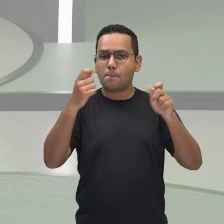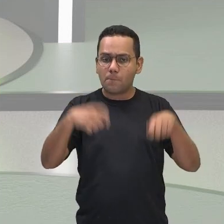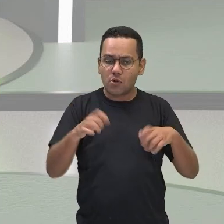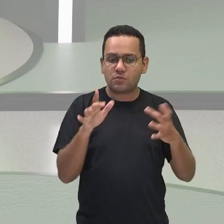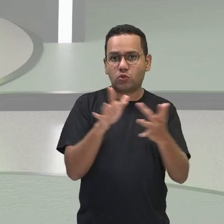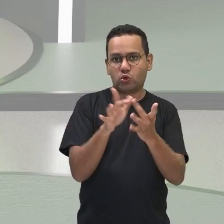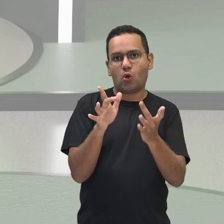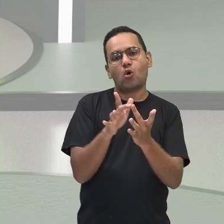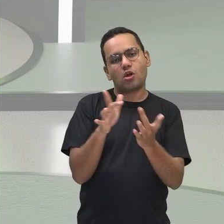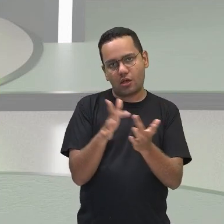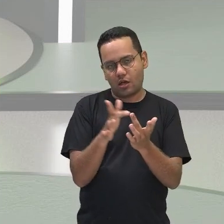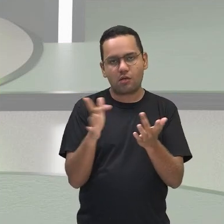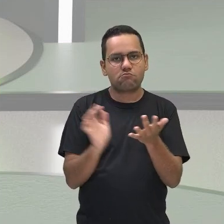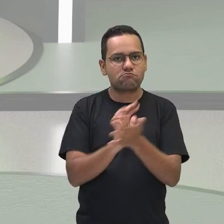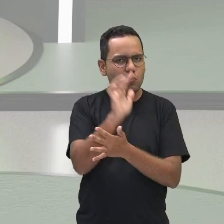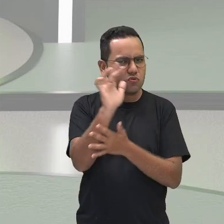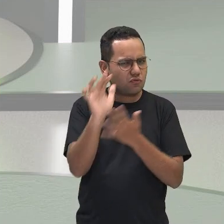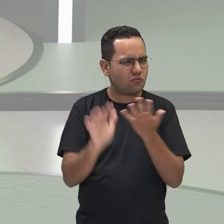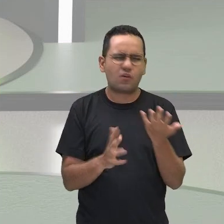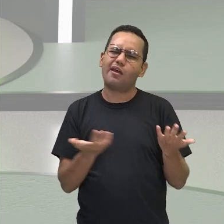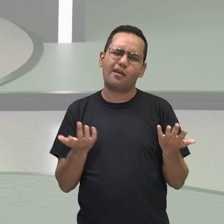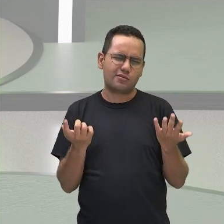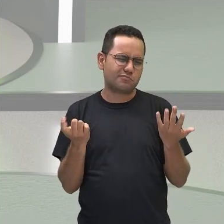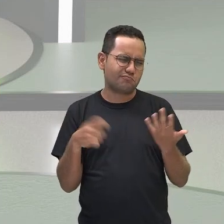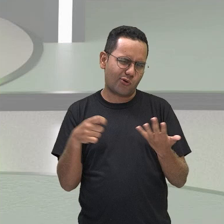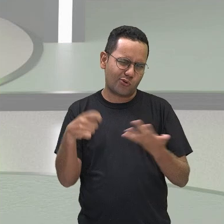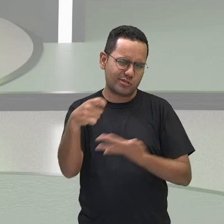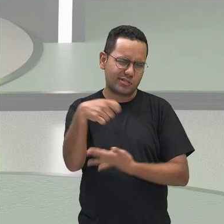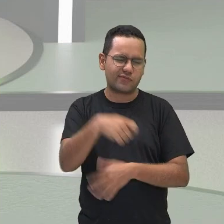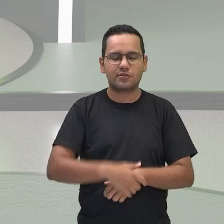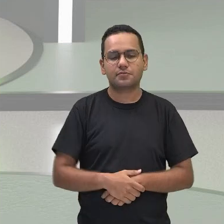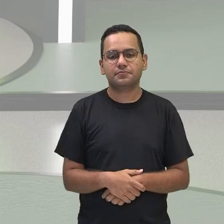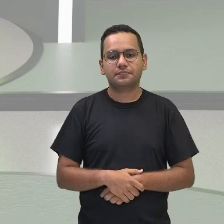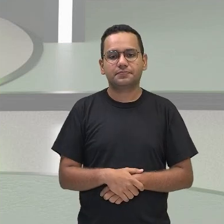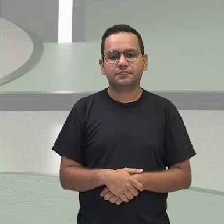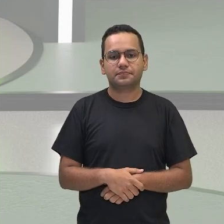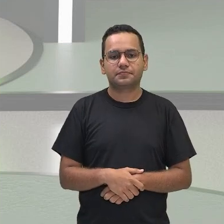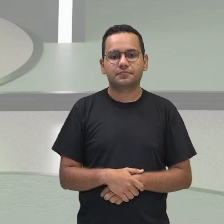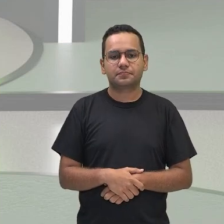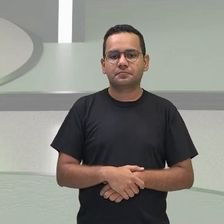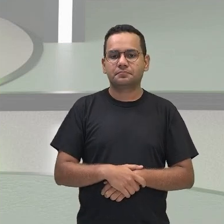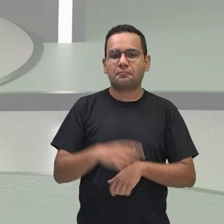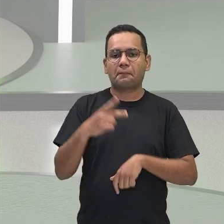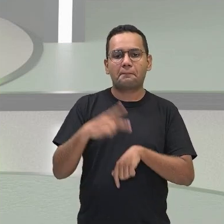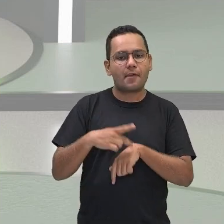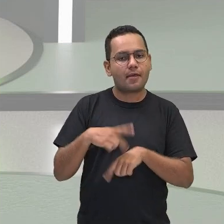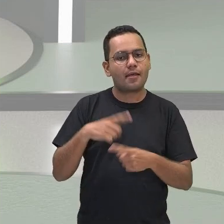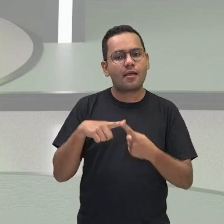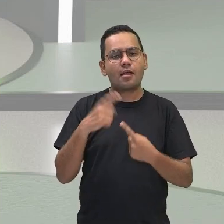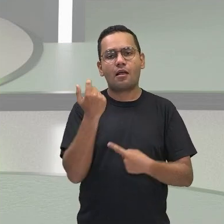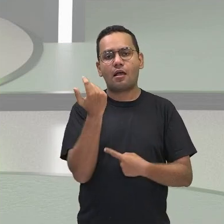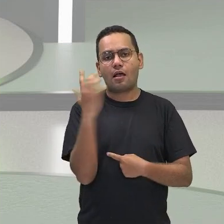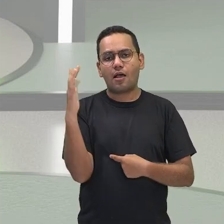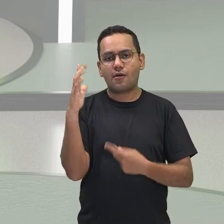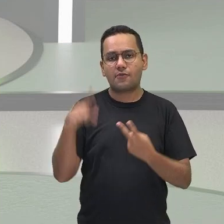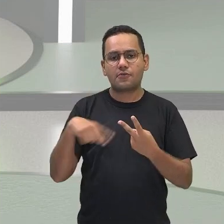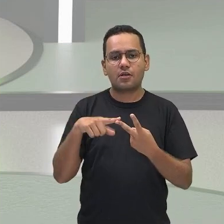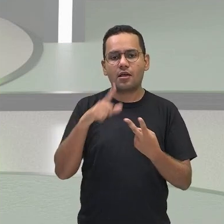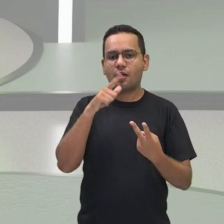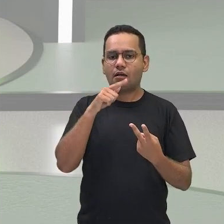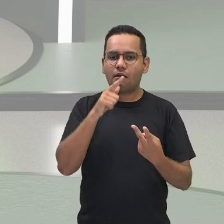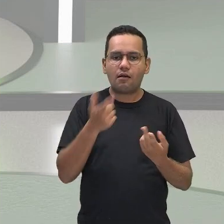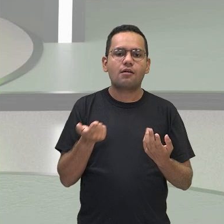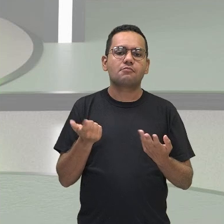nós podemos apalpar, que nós podemos pegar, né, que eles têm forma, por exemplo, como pedras, árvores, a